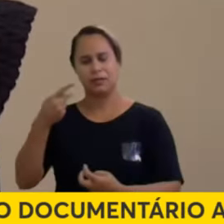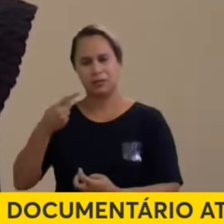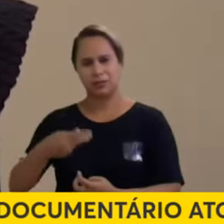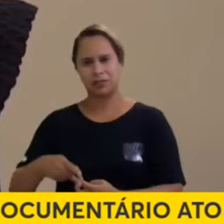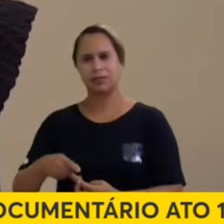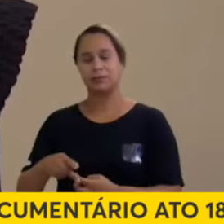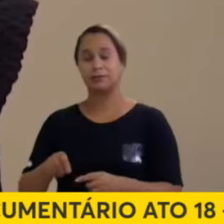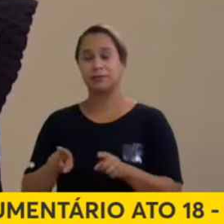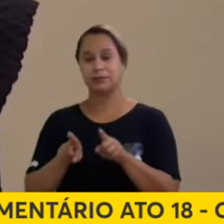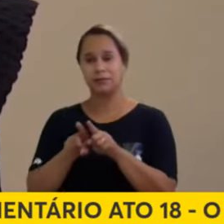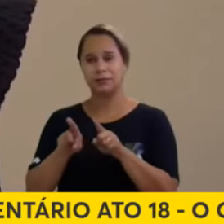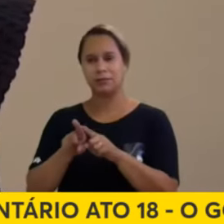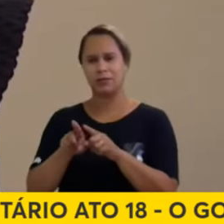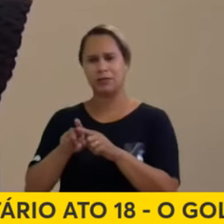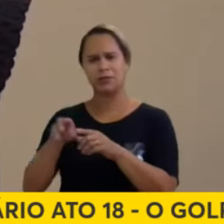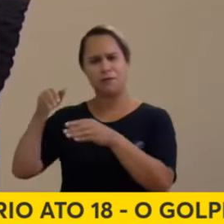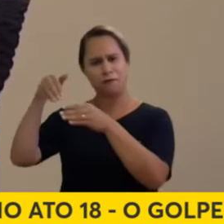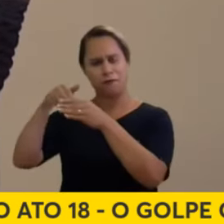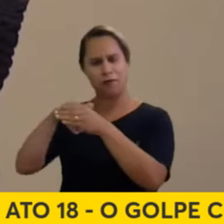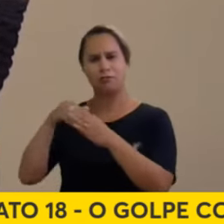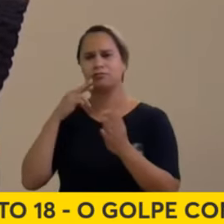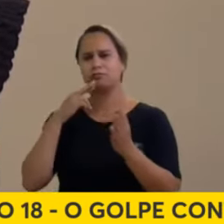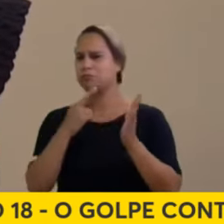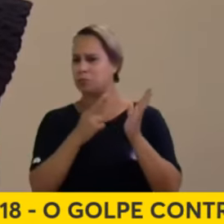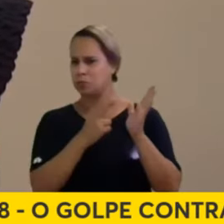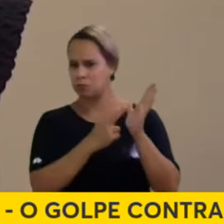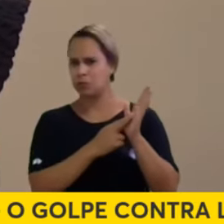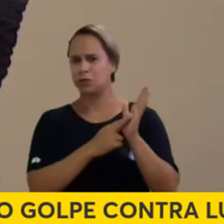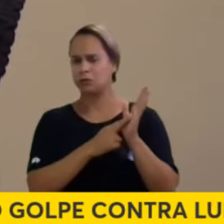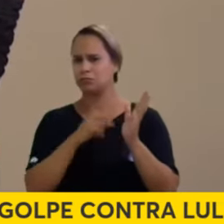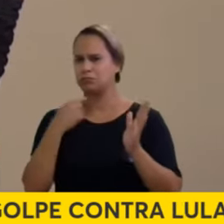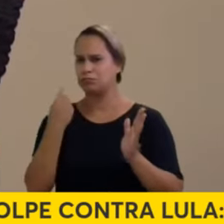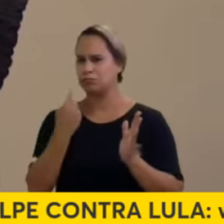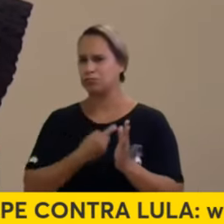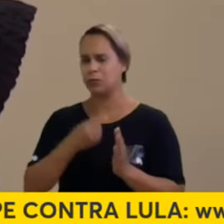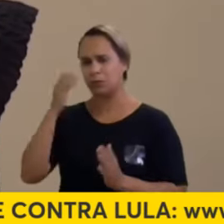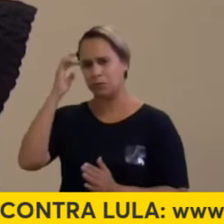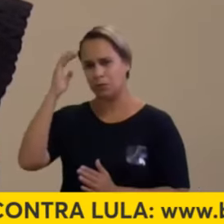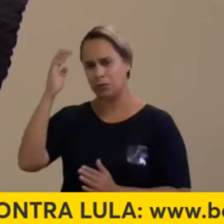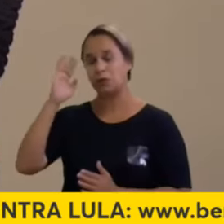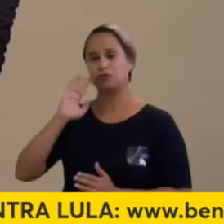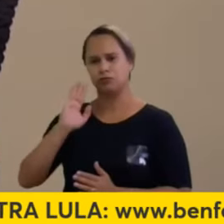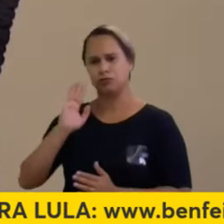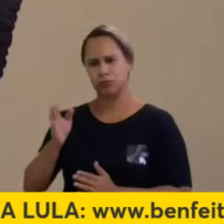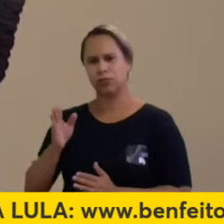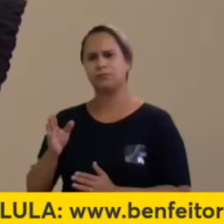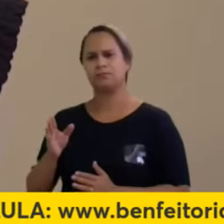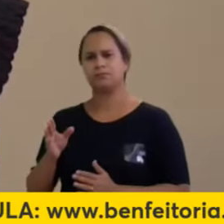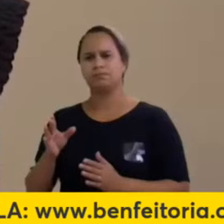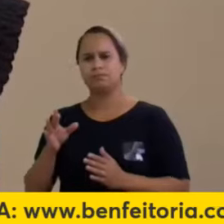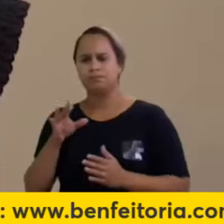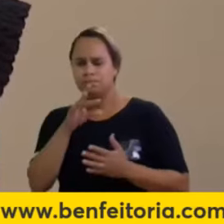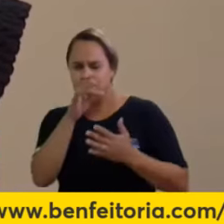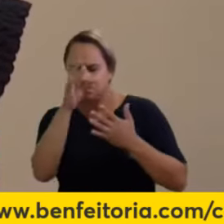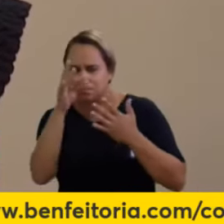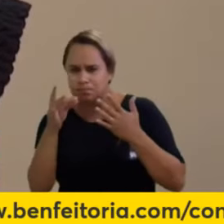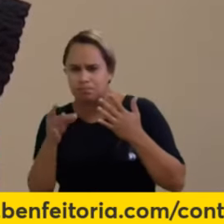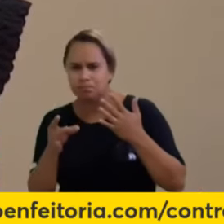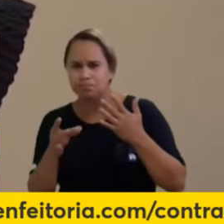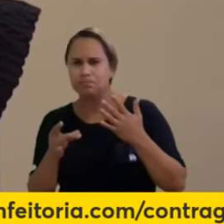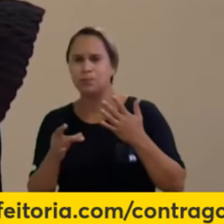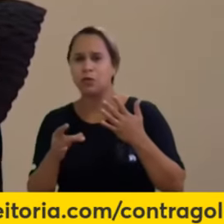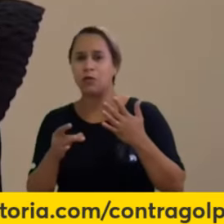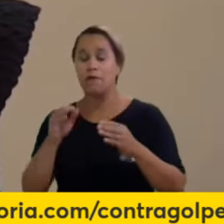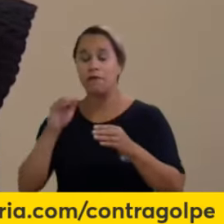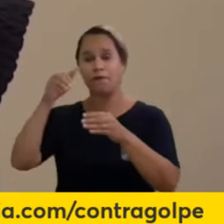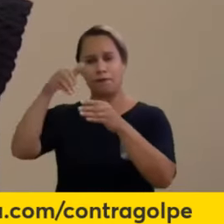com voto por todos nós já imaginado muito poderoso muito minucioso voto esse que me obriga eh a